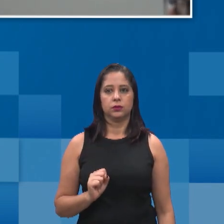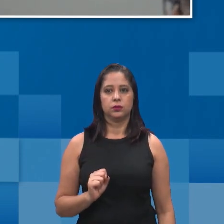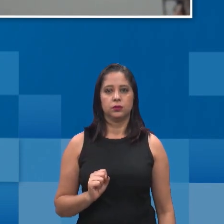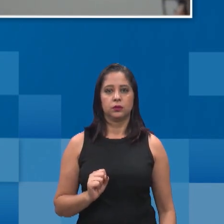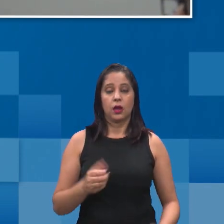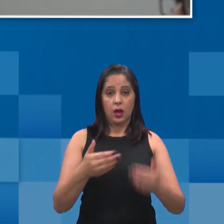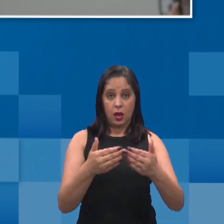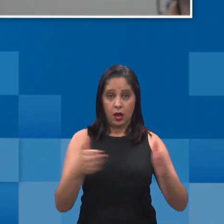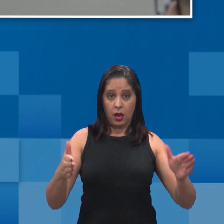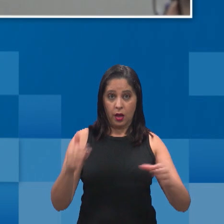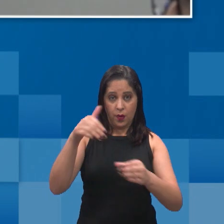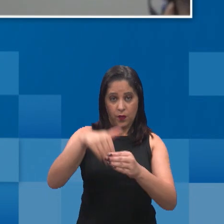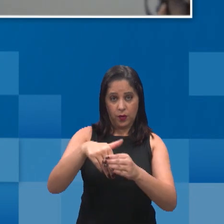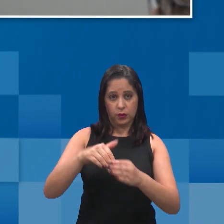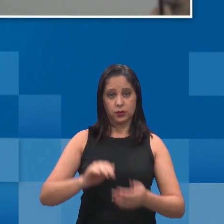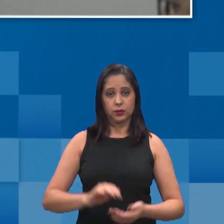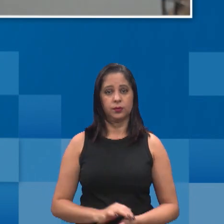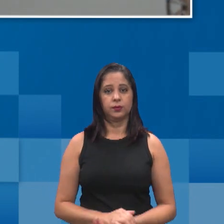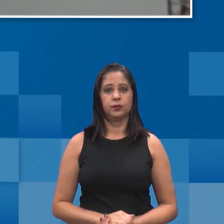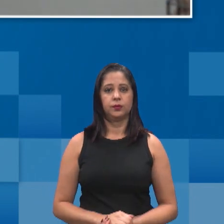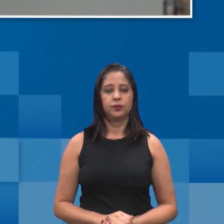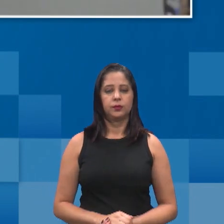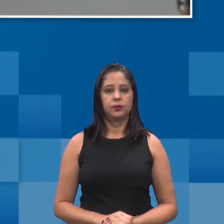Aberta a votação.